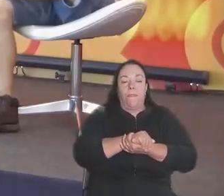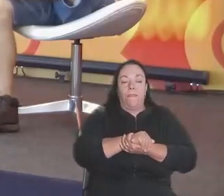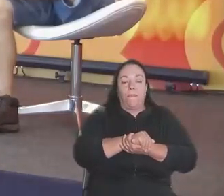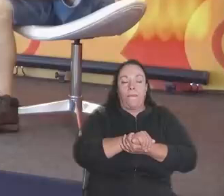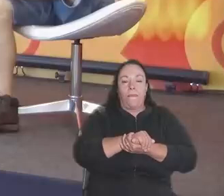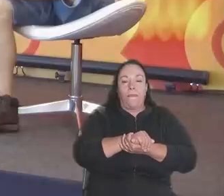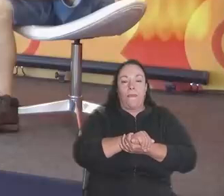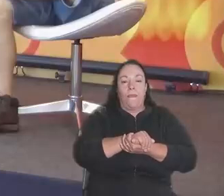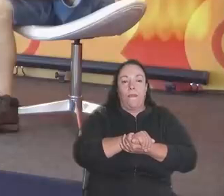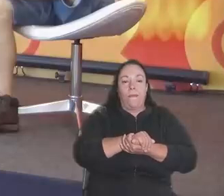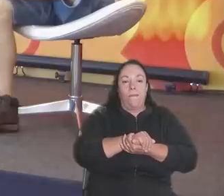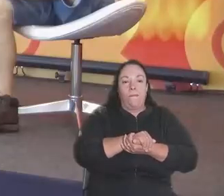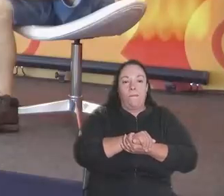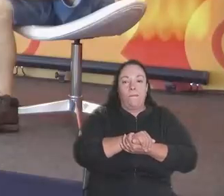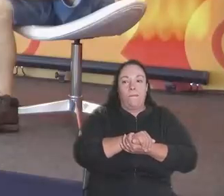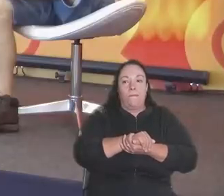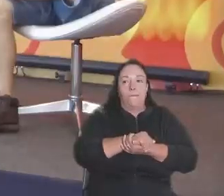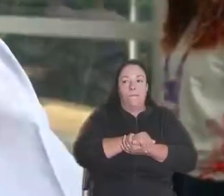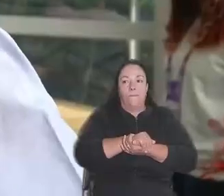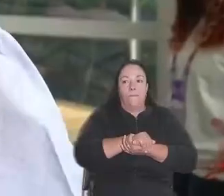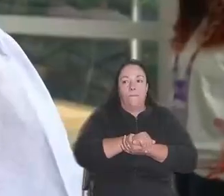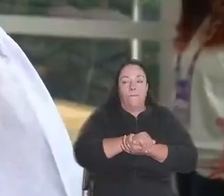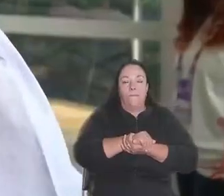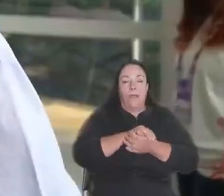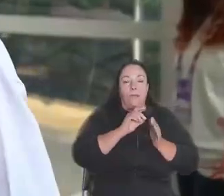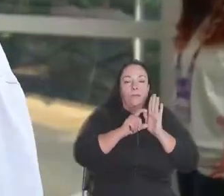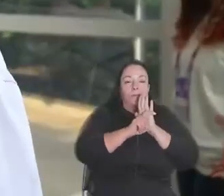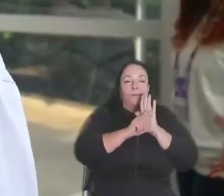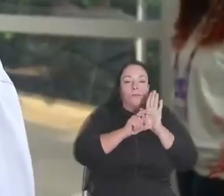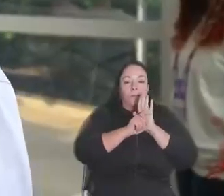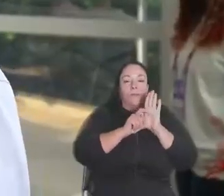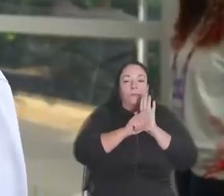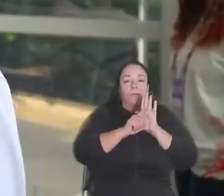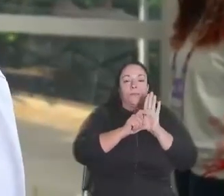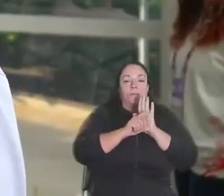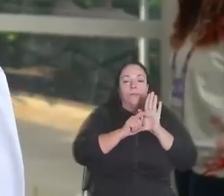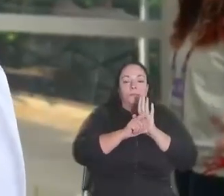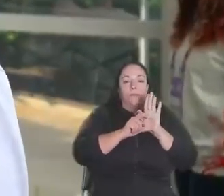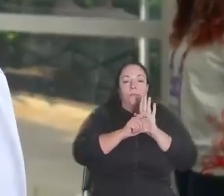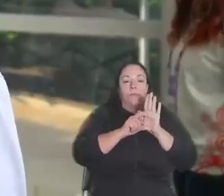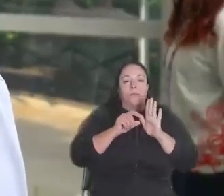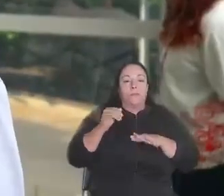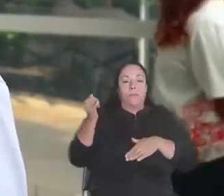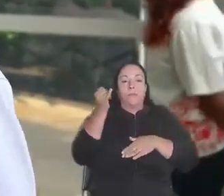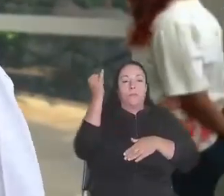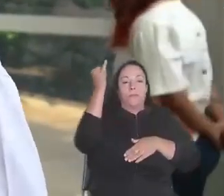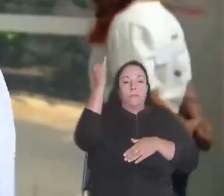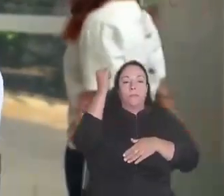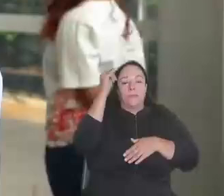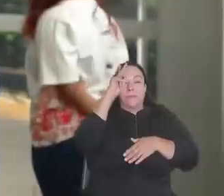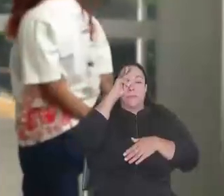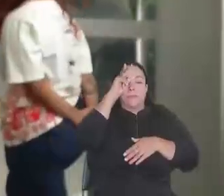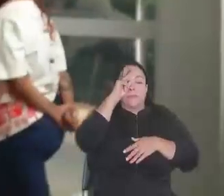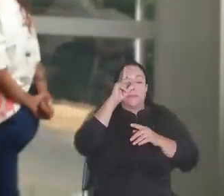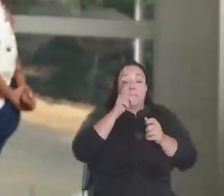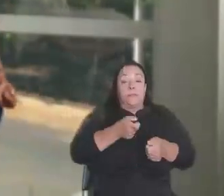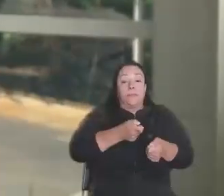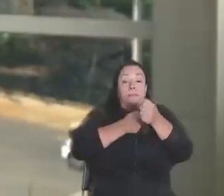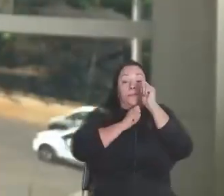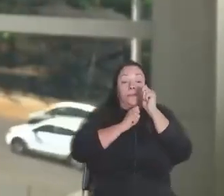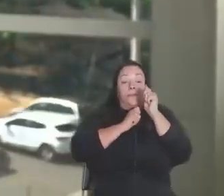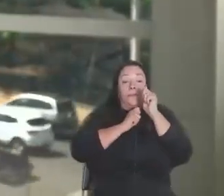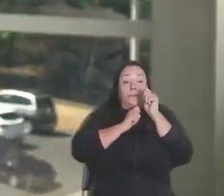É só um trecho que eu acho que é importante a gente colocar aqui dentro da história de pescador, né? Não é se é verdade